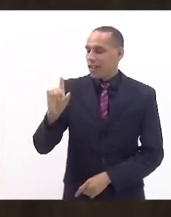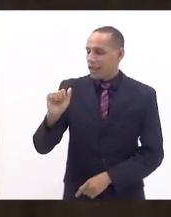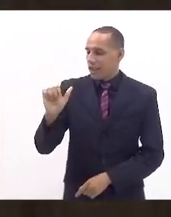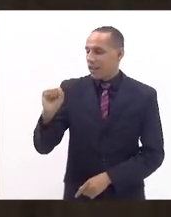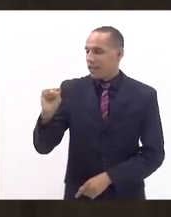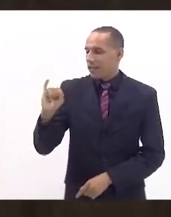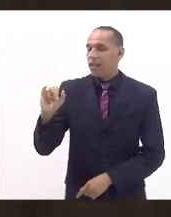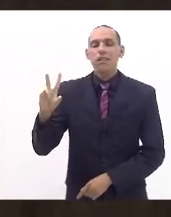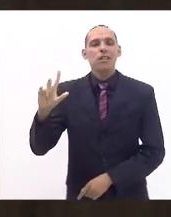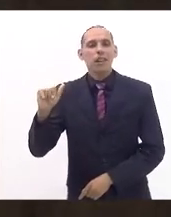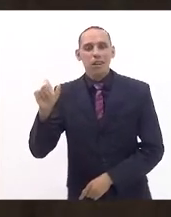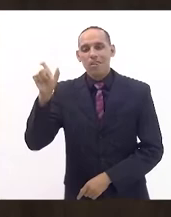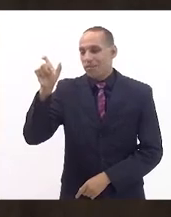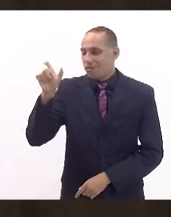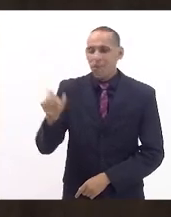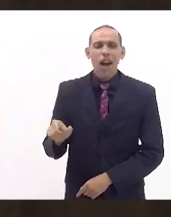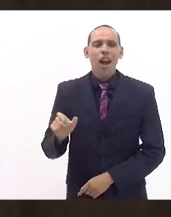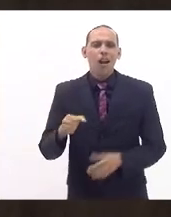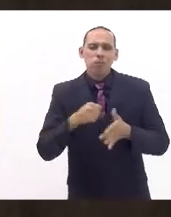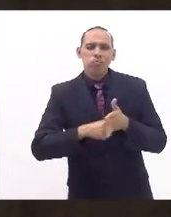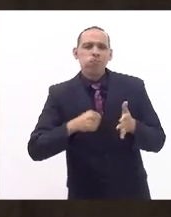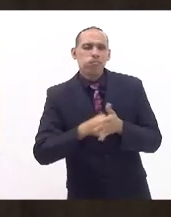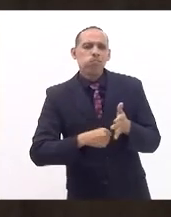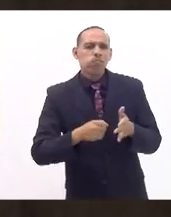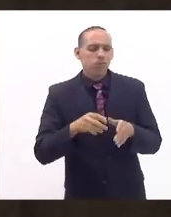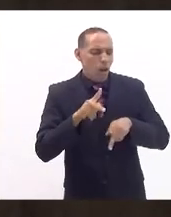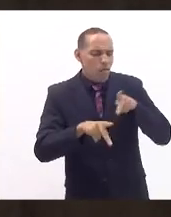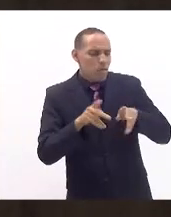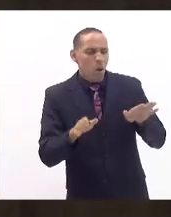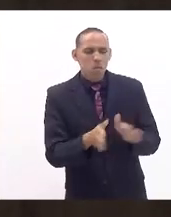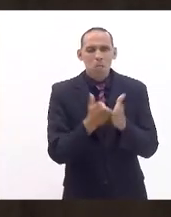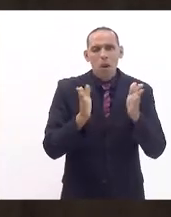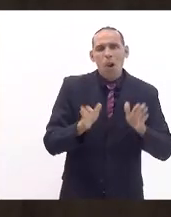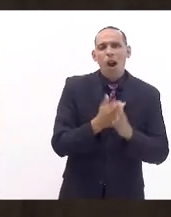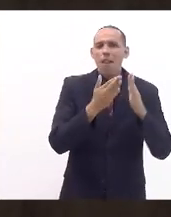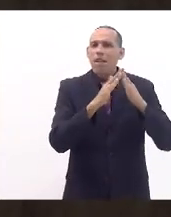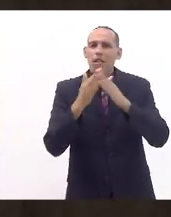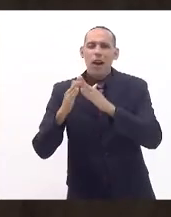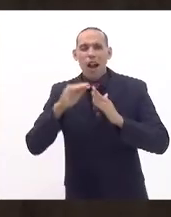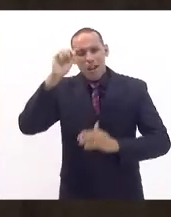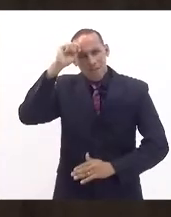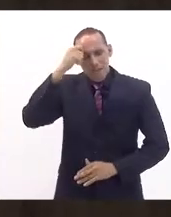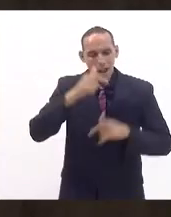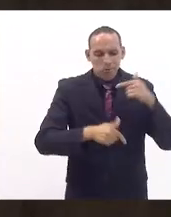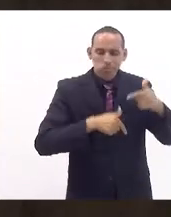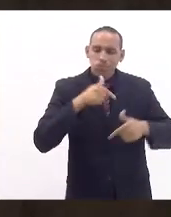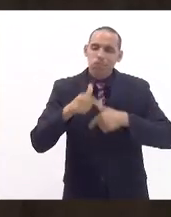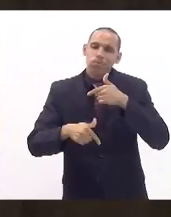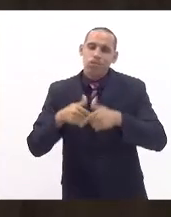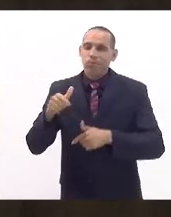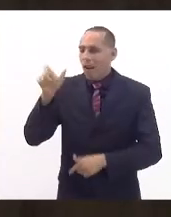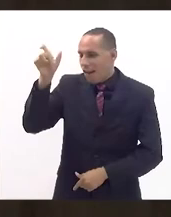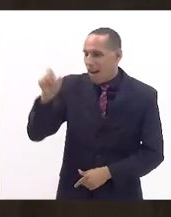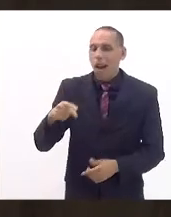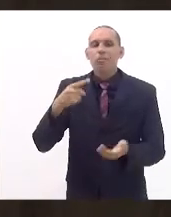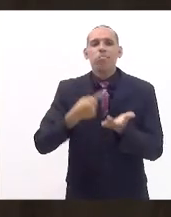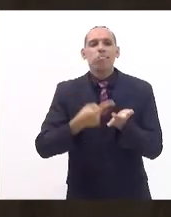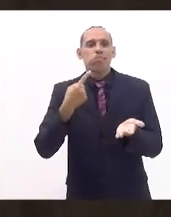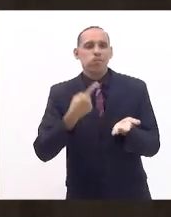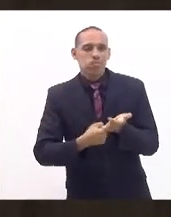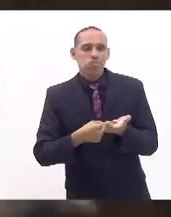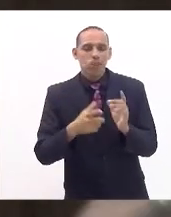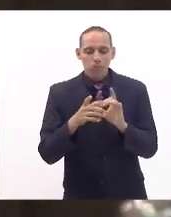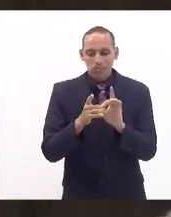brilhantismo as lutas do povo pobre, do povo favelado, do povo negro, do povo trabalhador. Seu compromisso com a